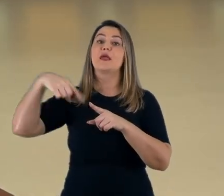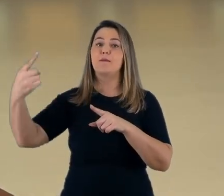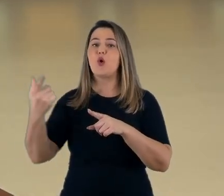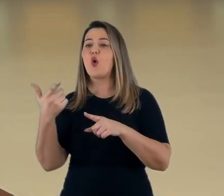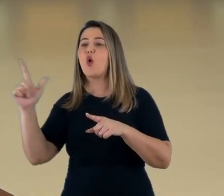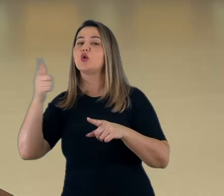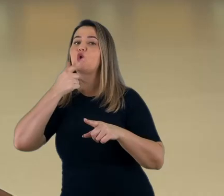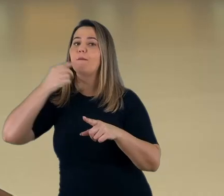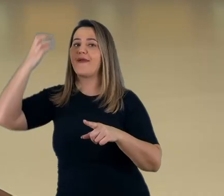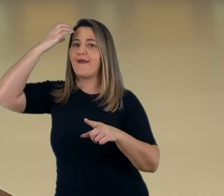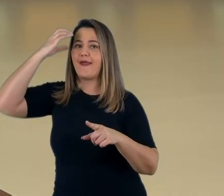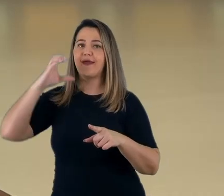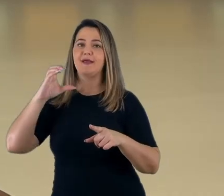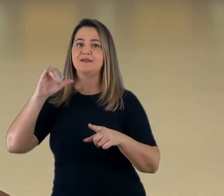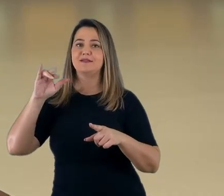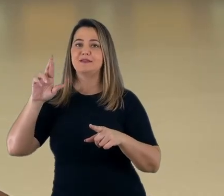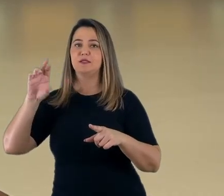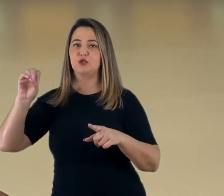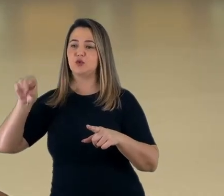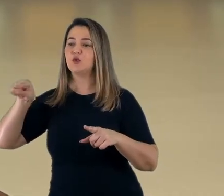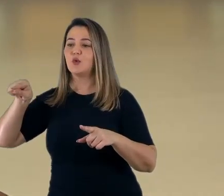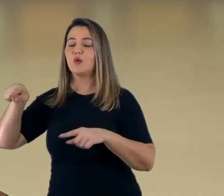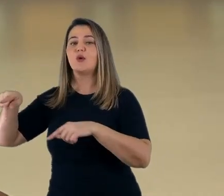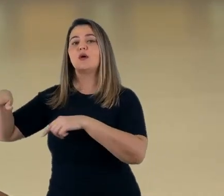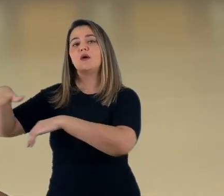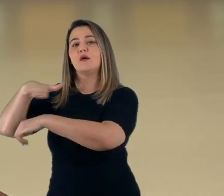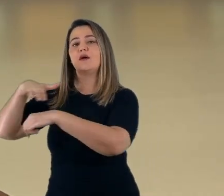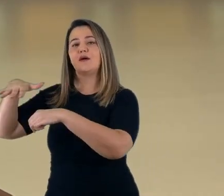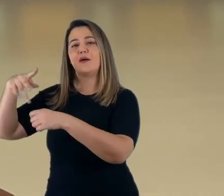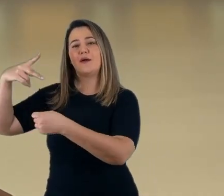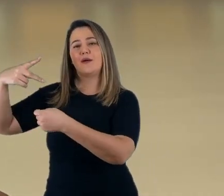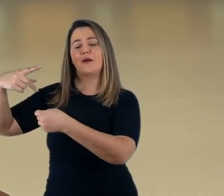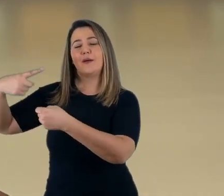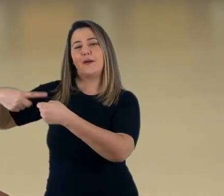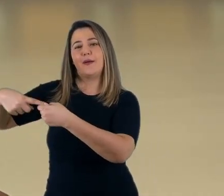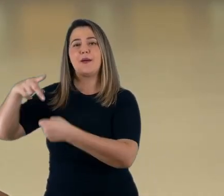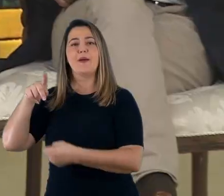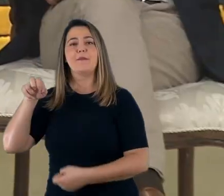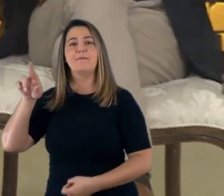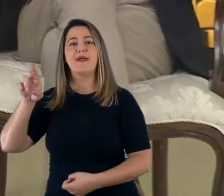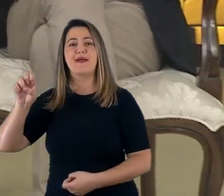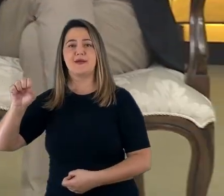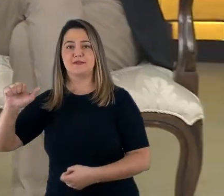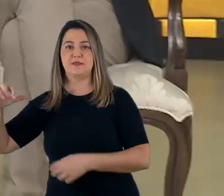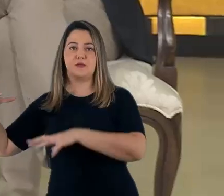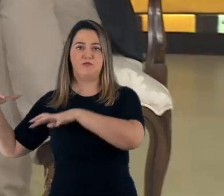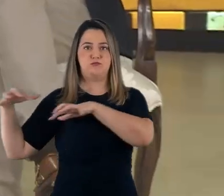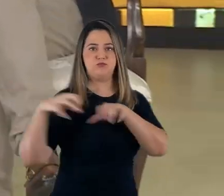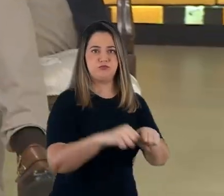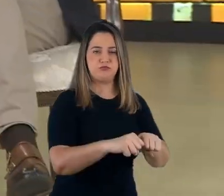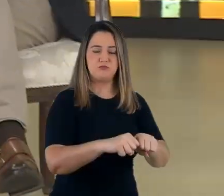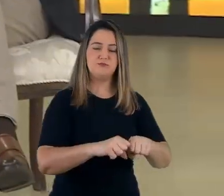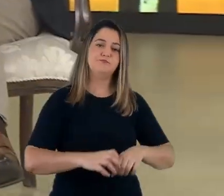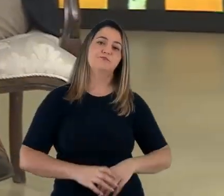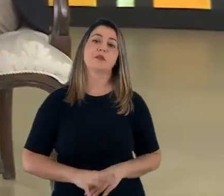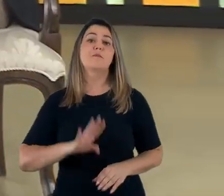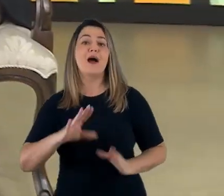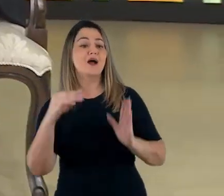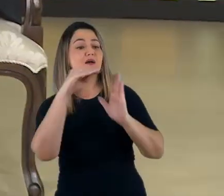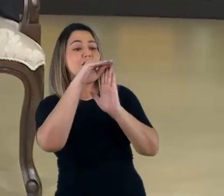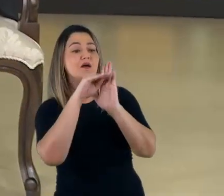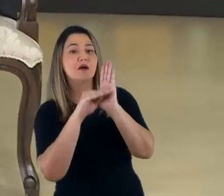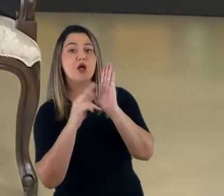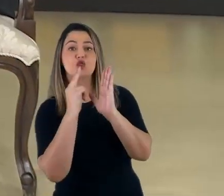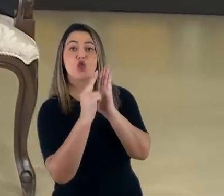Pérsia a invadir o local. Mas nenhuma lista mencionava o nome de Belsazar. Desde que Ciro conquistou a Babilônia